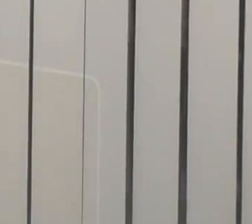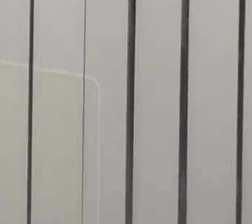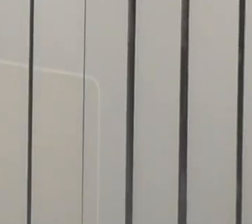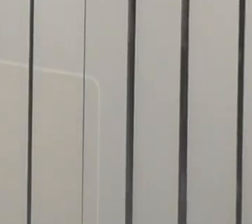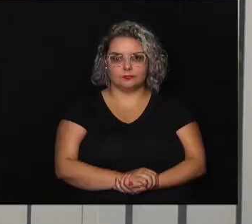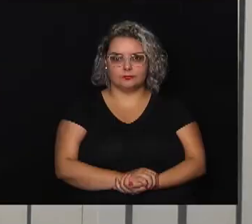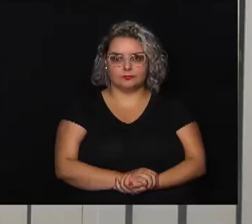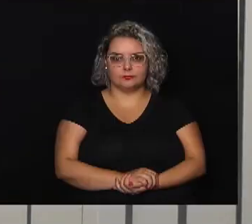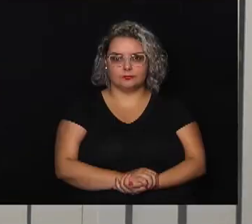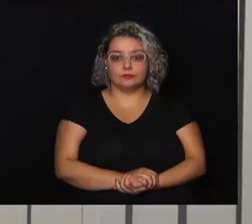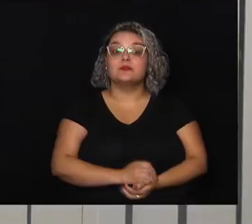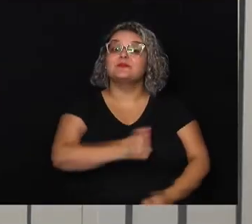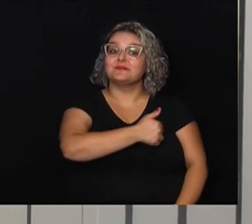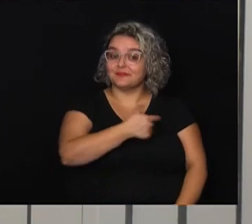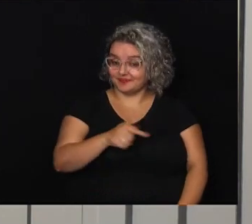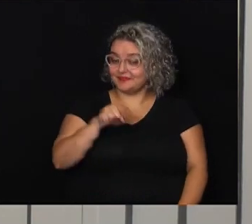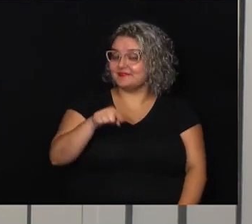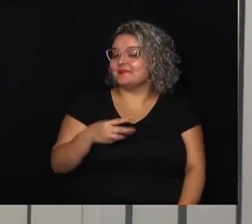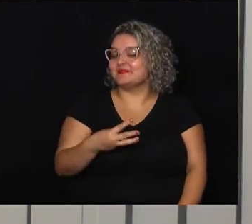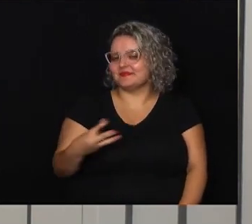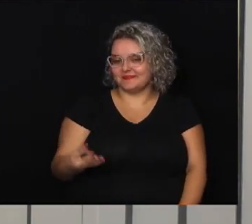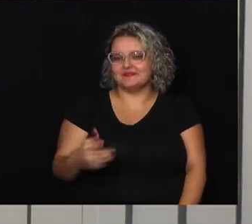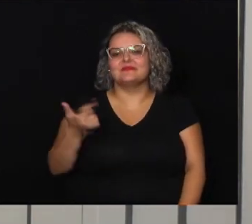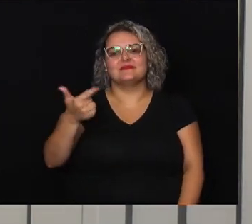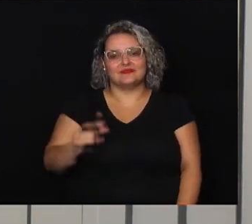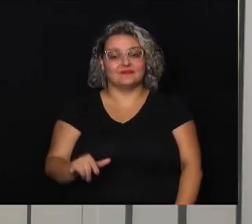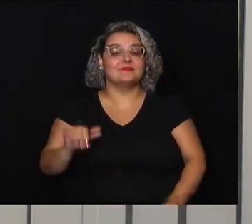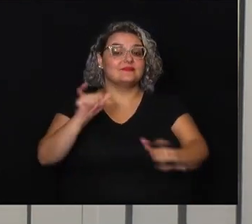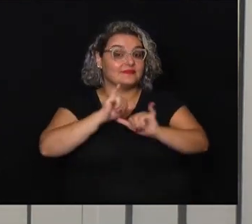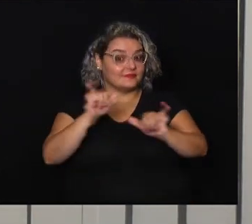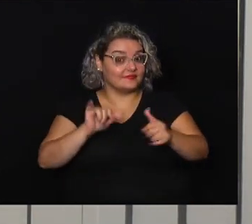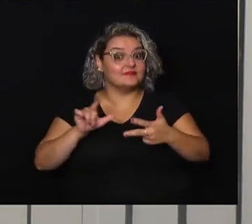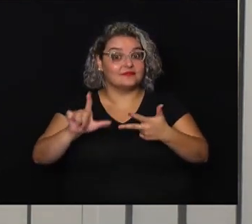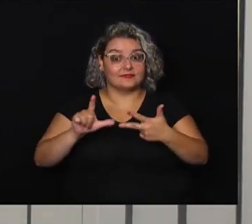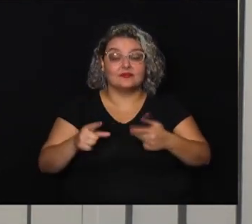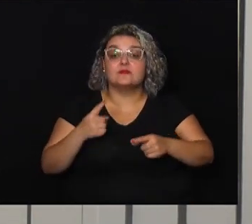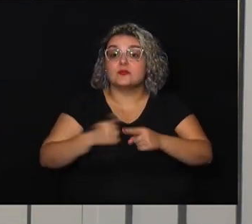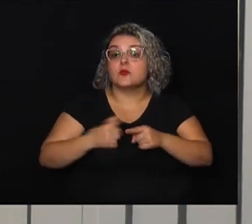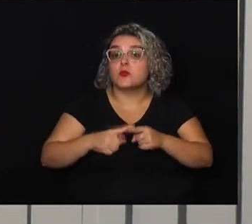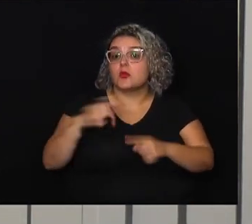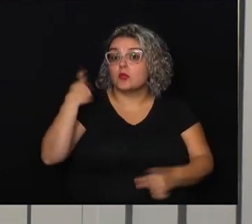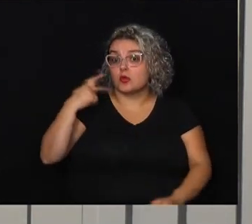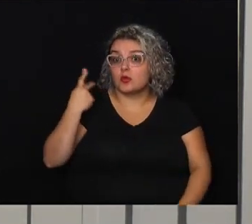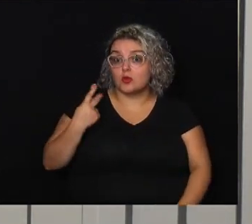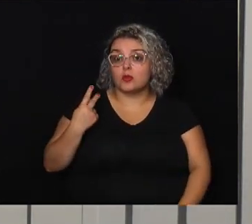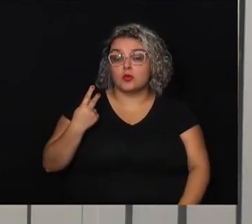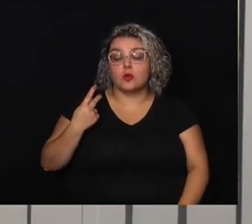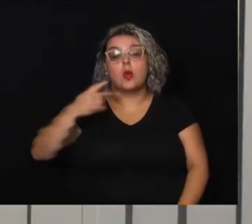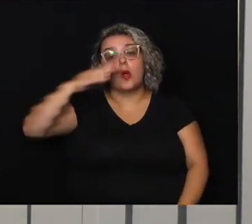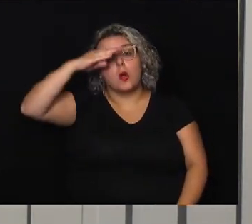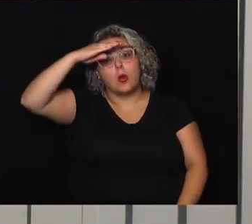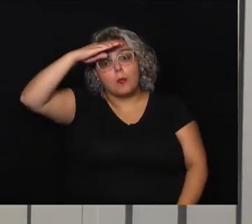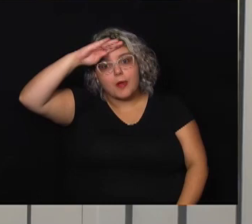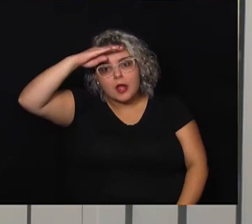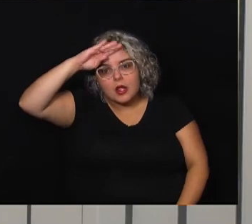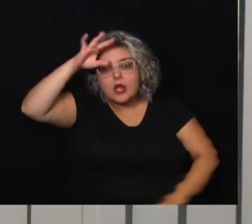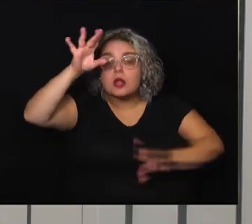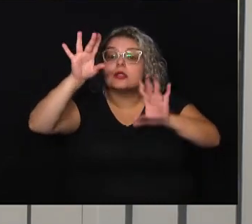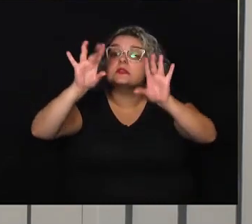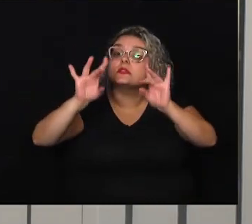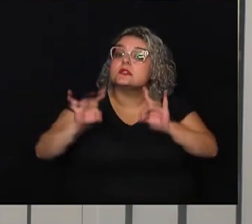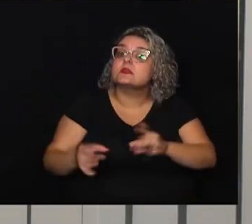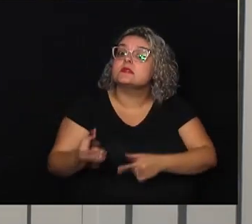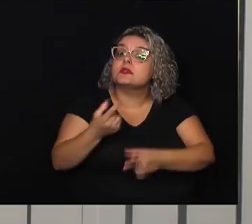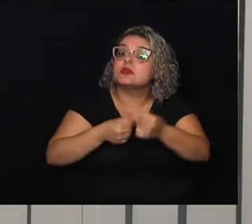Meio-dia e 33, a gente segue aqui com as notícias do Legislativo, porque o vereador Marcelo da Farmácia detalhou as